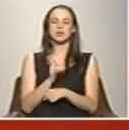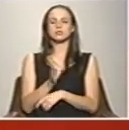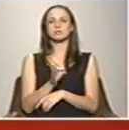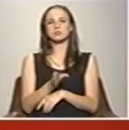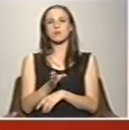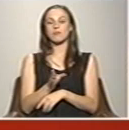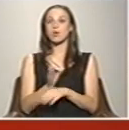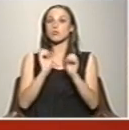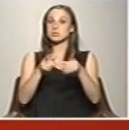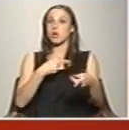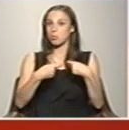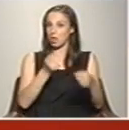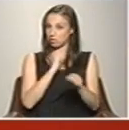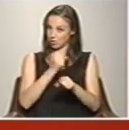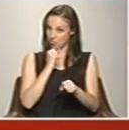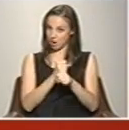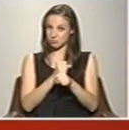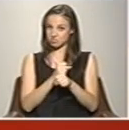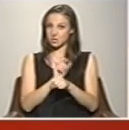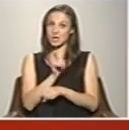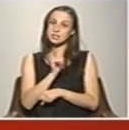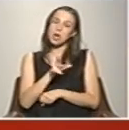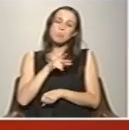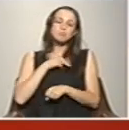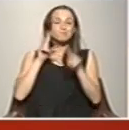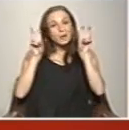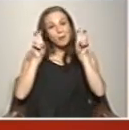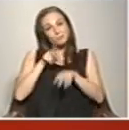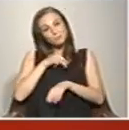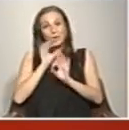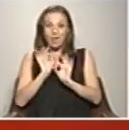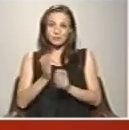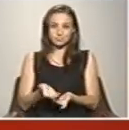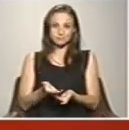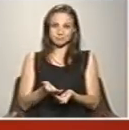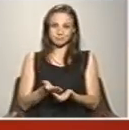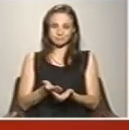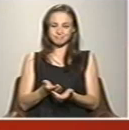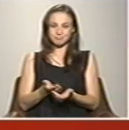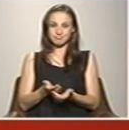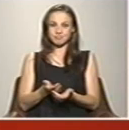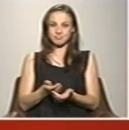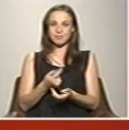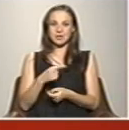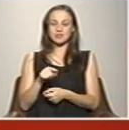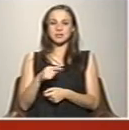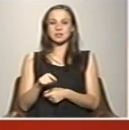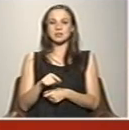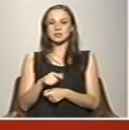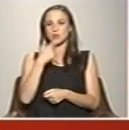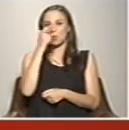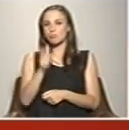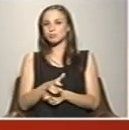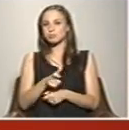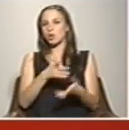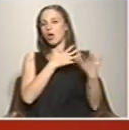no mercado. E, portanto, esse é o nosso grande prémio que nós temos para facultar perante mentores muito especializados na